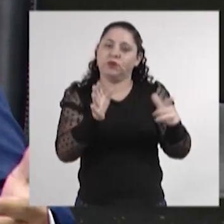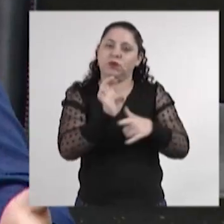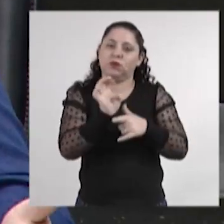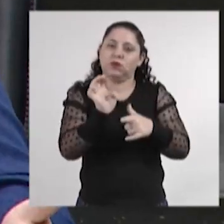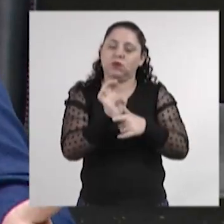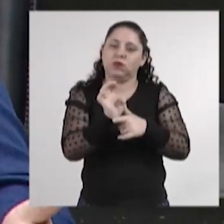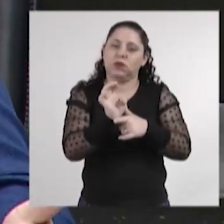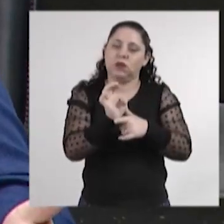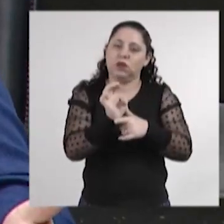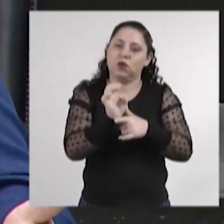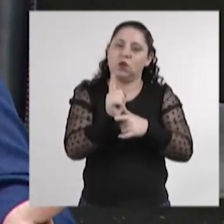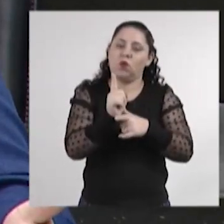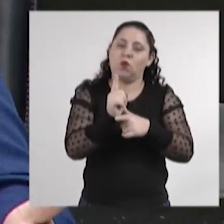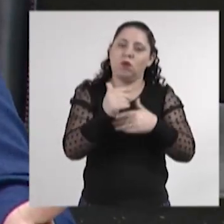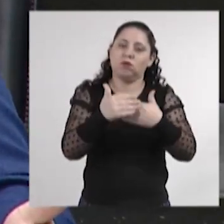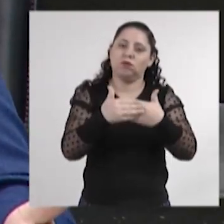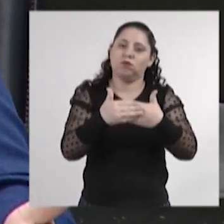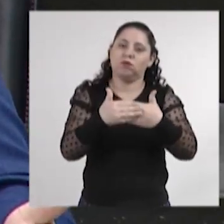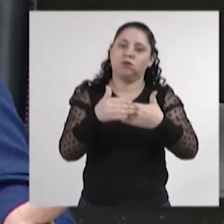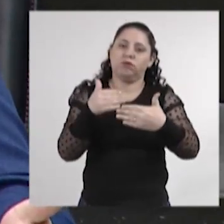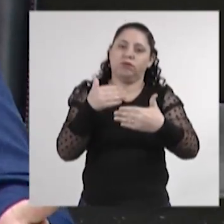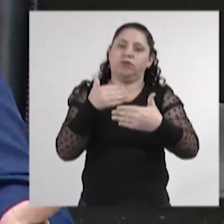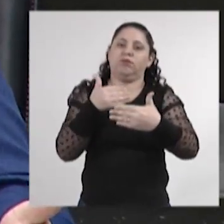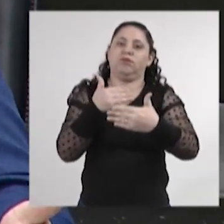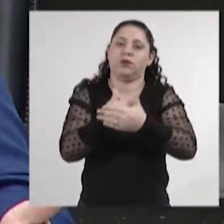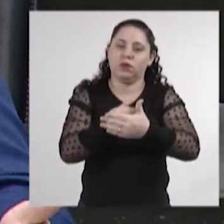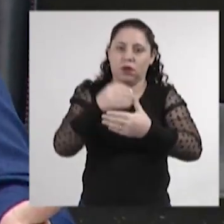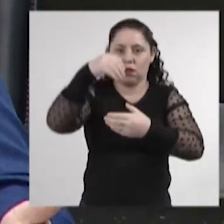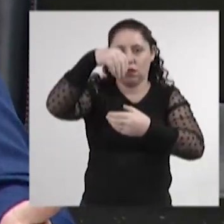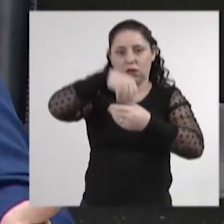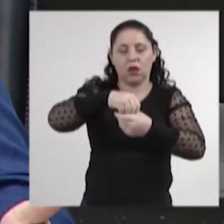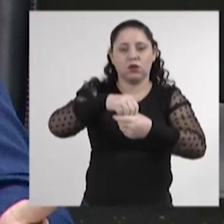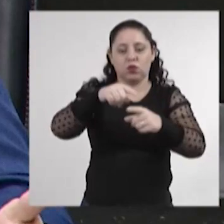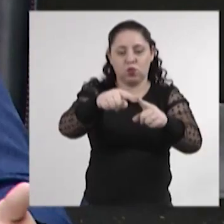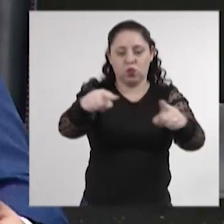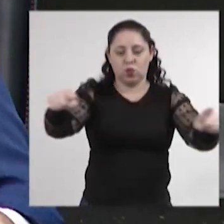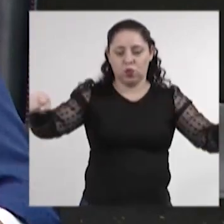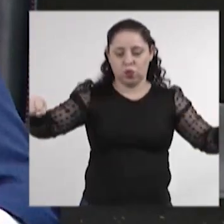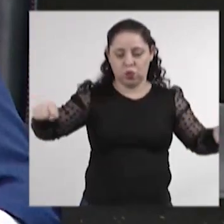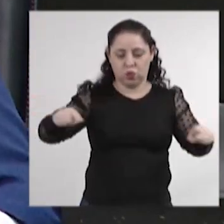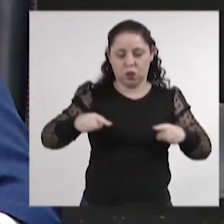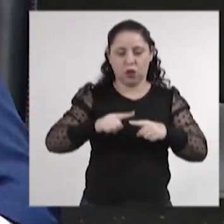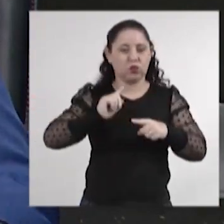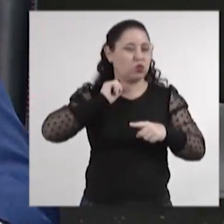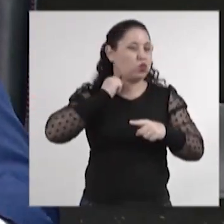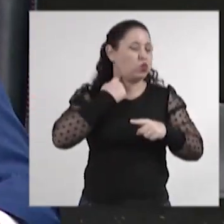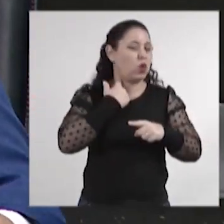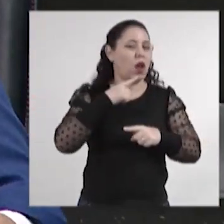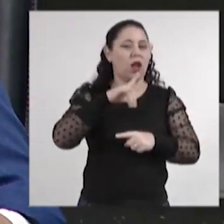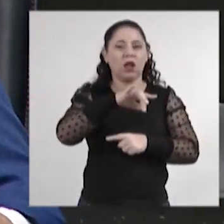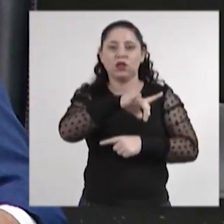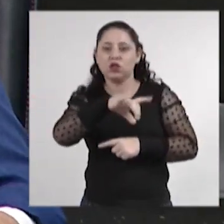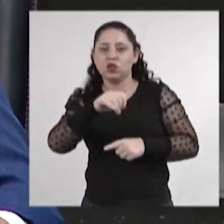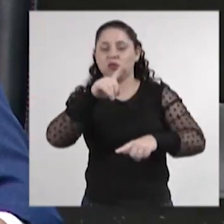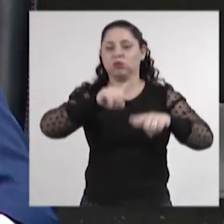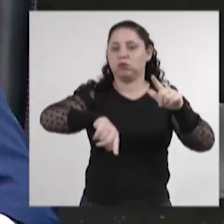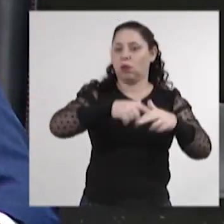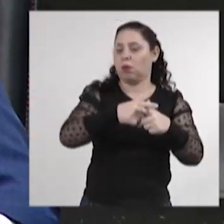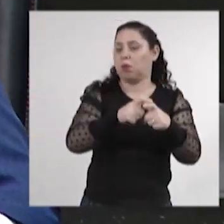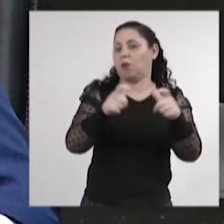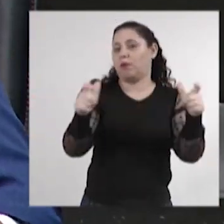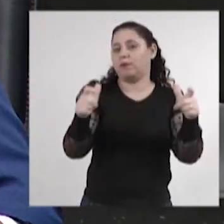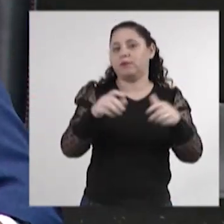Sul está colocando uma barragem de Brumadinho dentro do lago da Itaipu. E aí é claro que isso é um problema